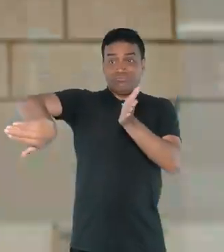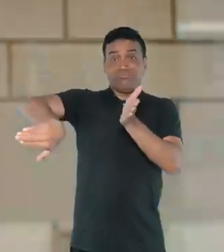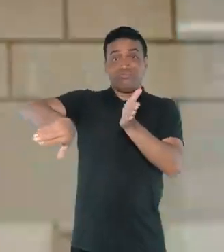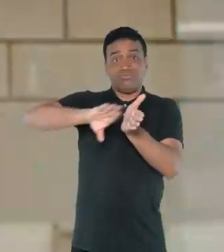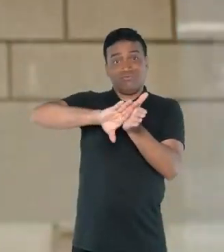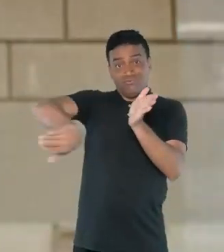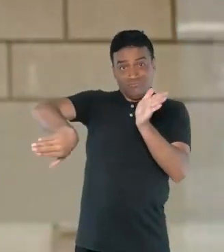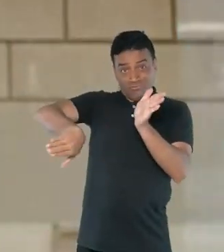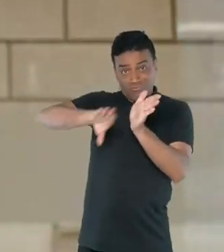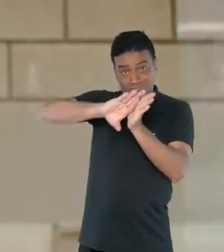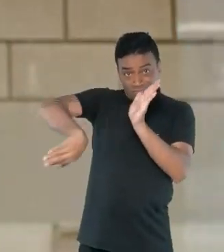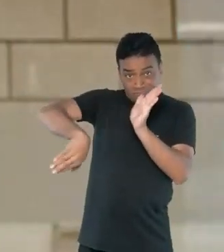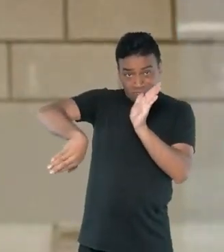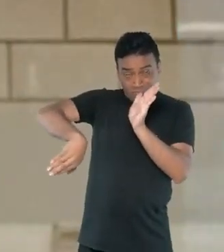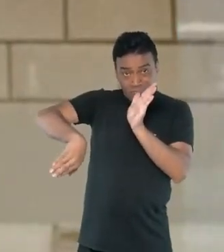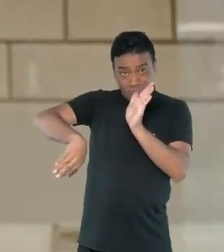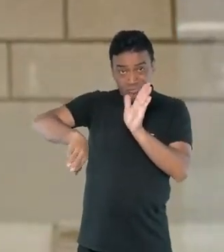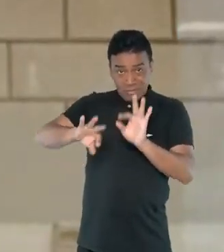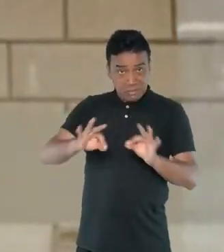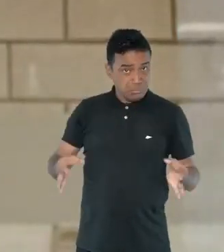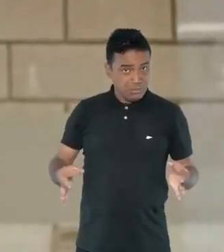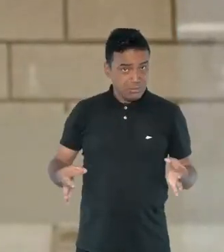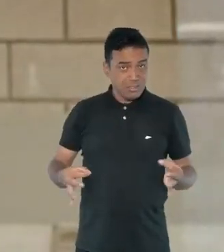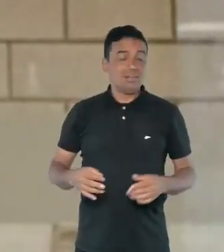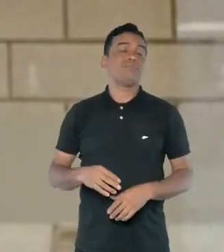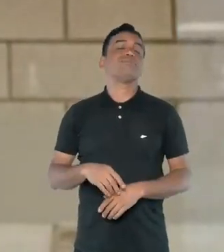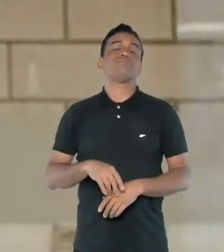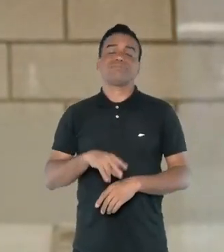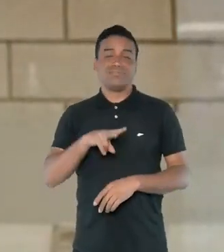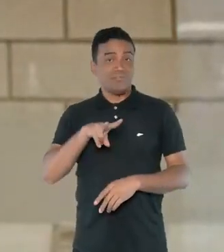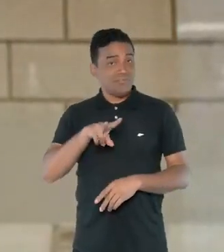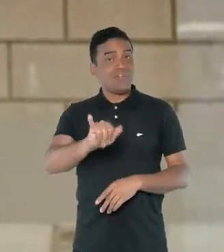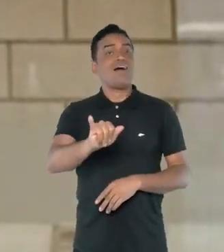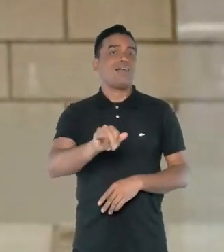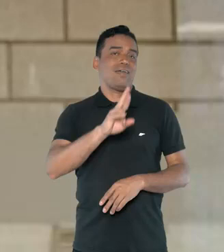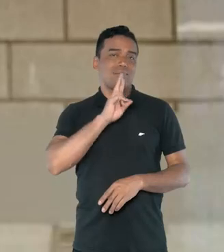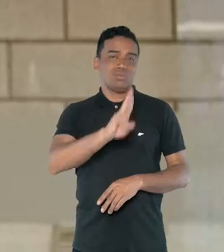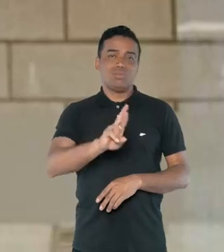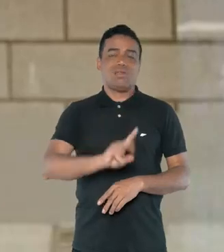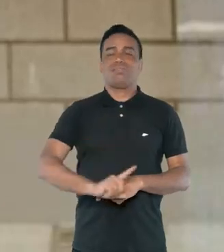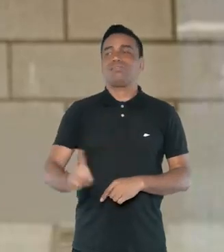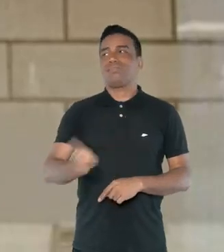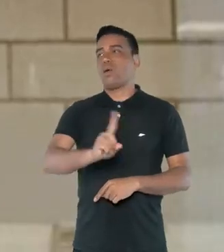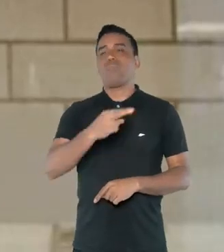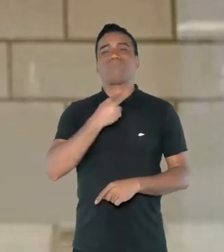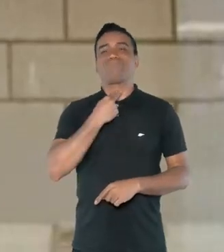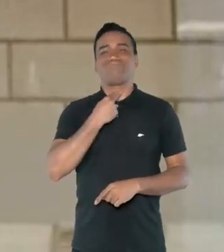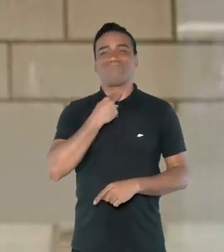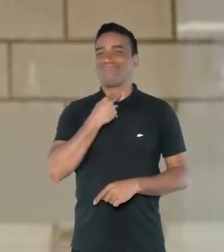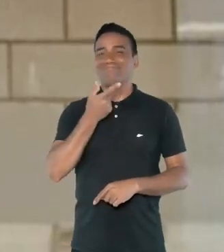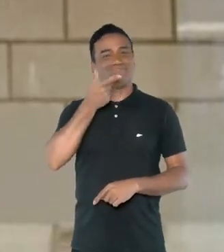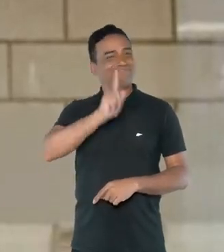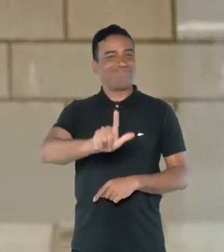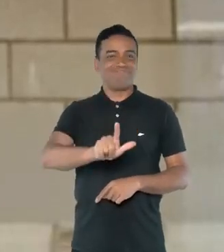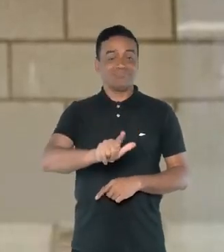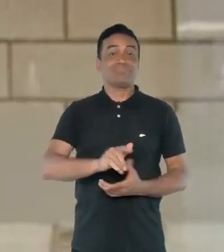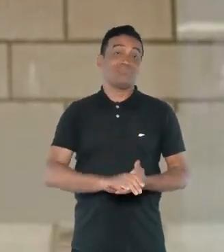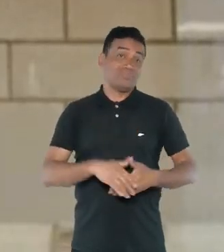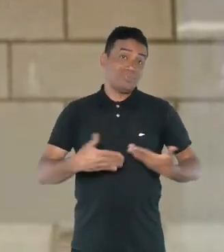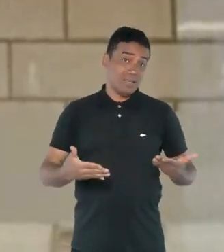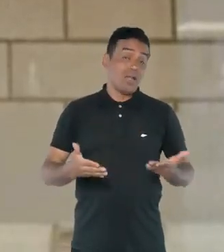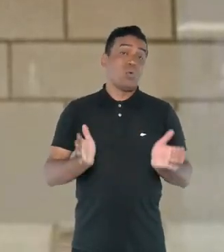lado as paixões? Ele vai responder, evidentemente, que não. Então, quando os